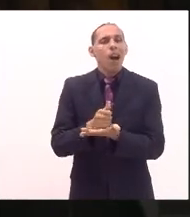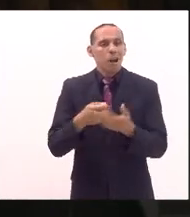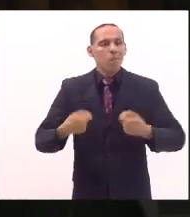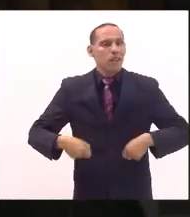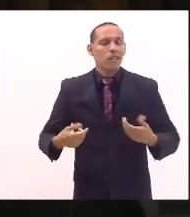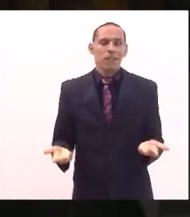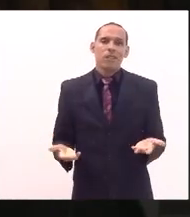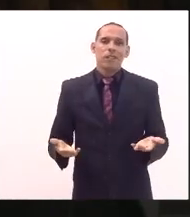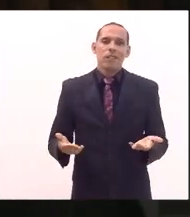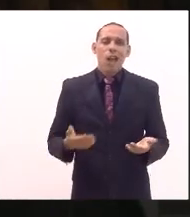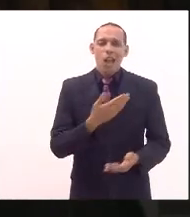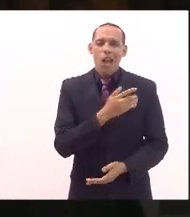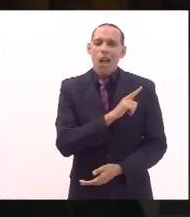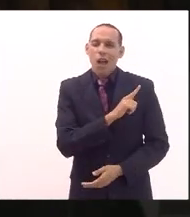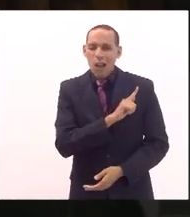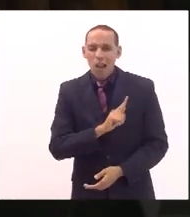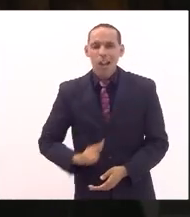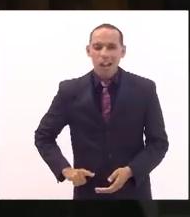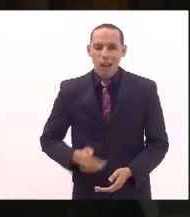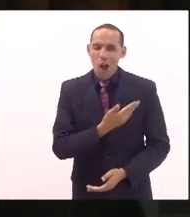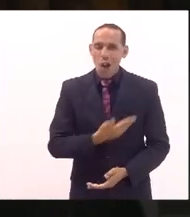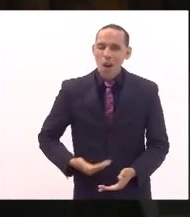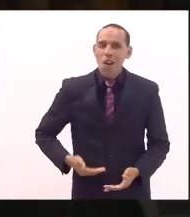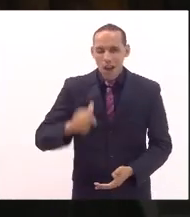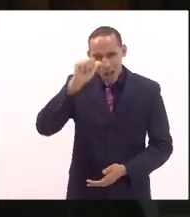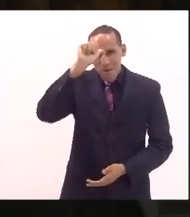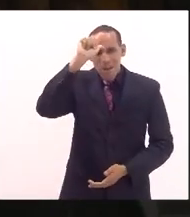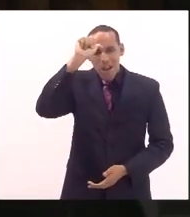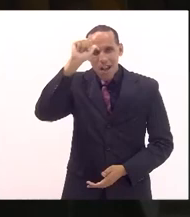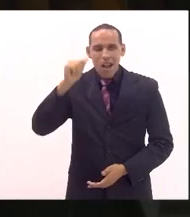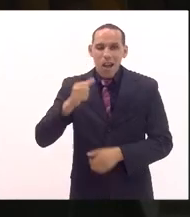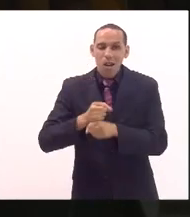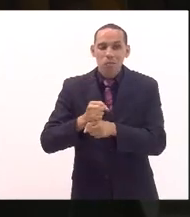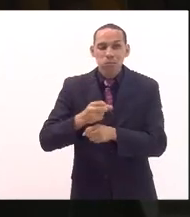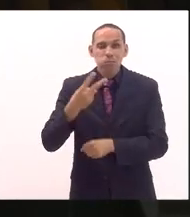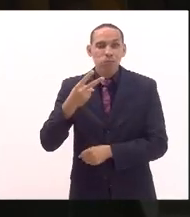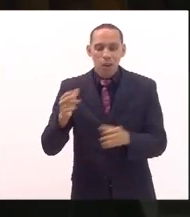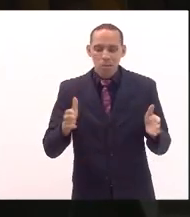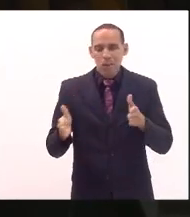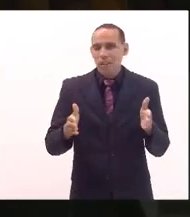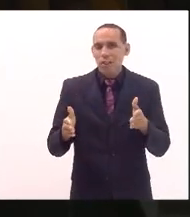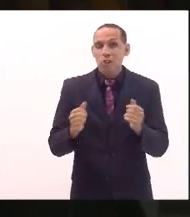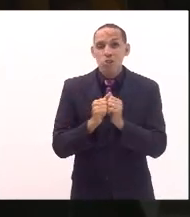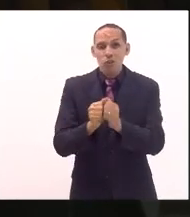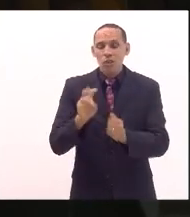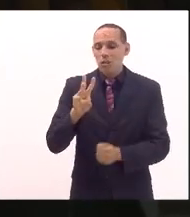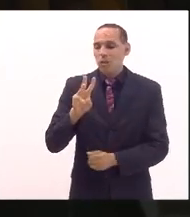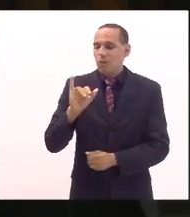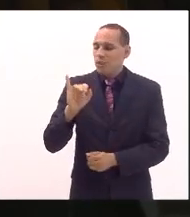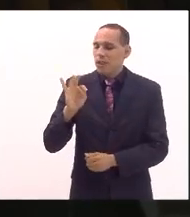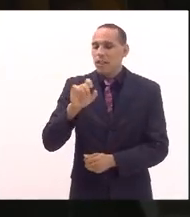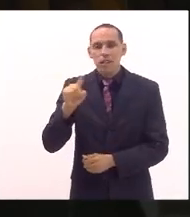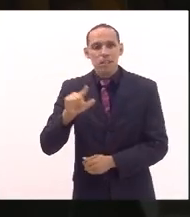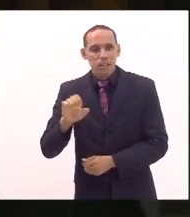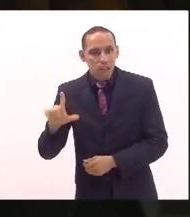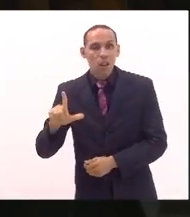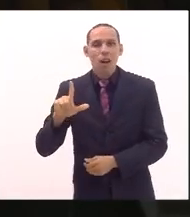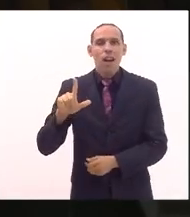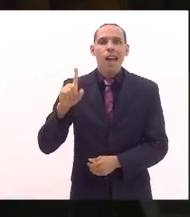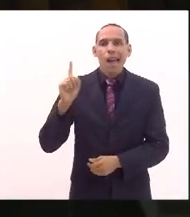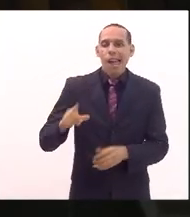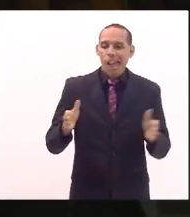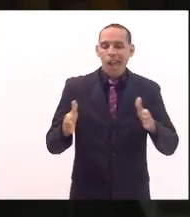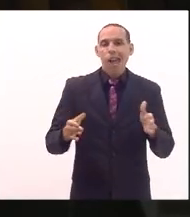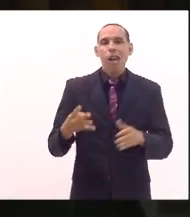governo Cláudio Castro Thaís já faz mais de dois anos ele junto com Vitor já tava com já estão completando o quarto ano de